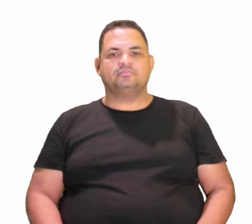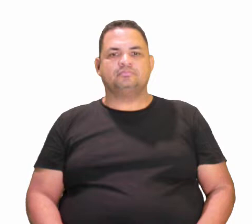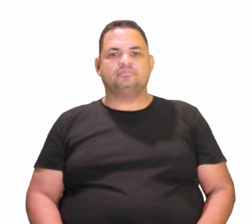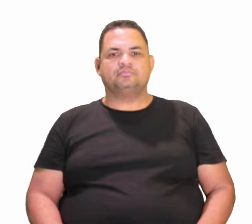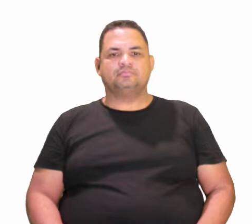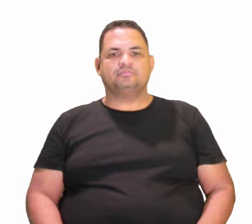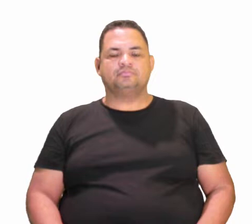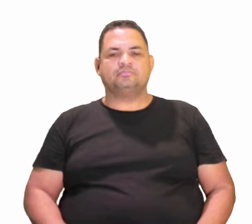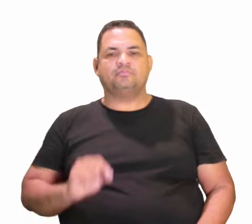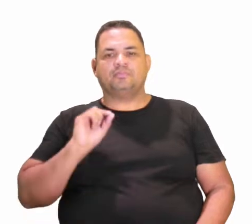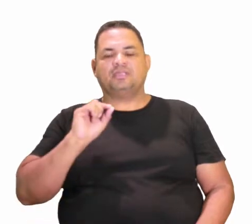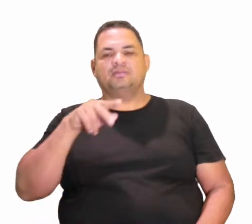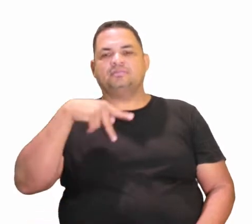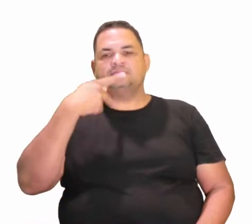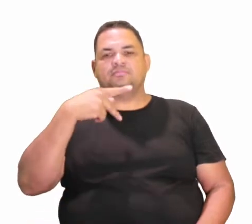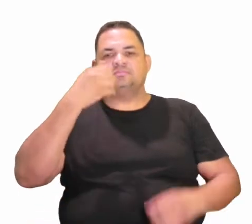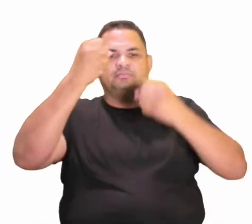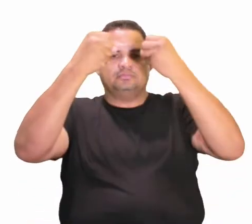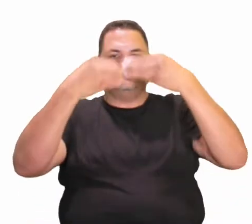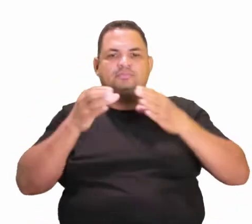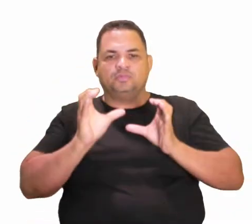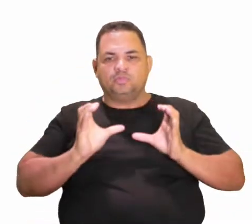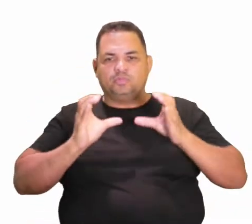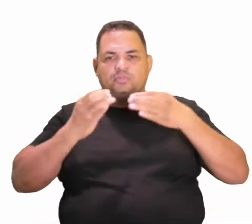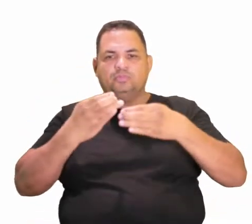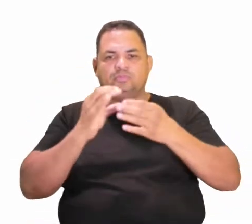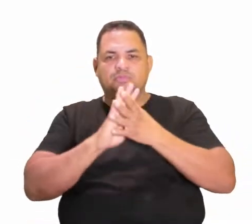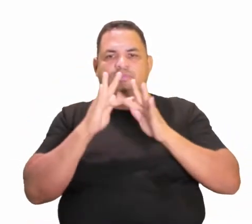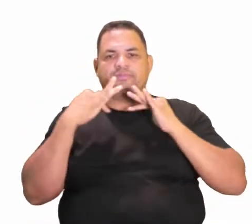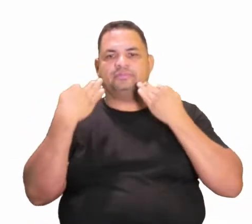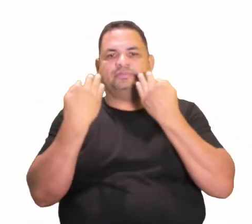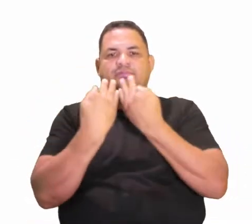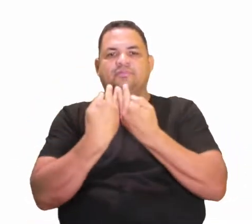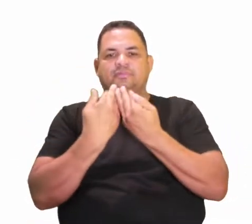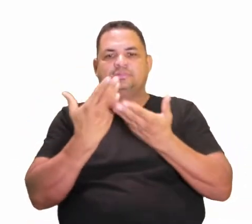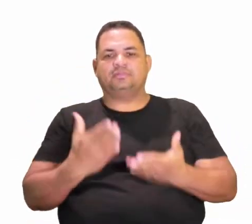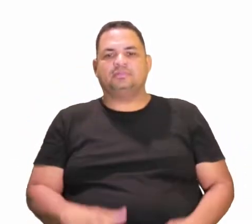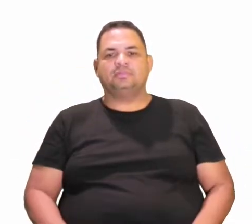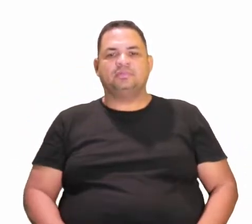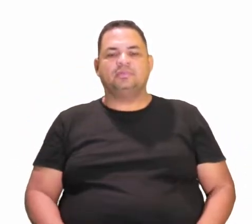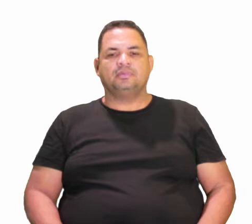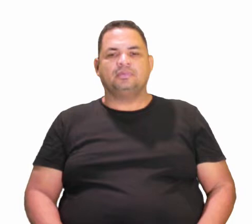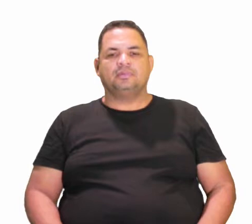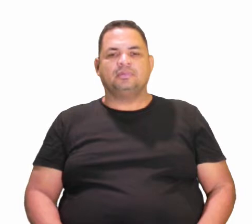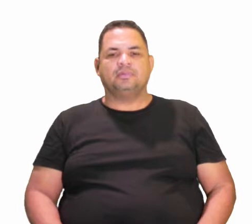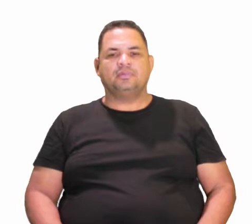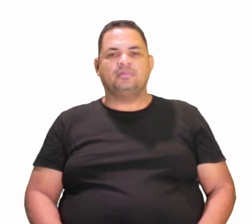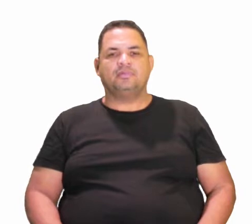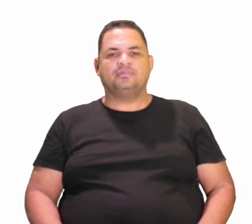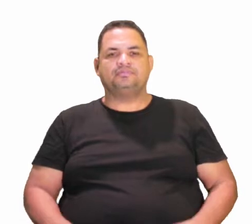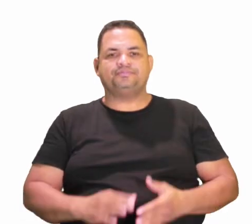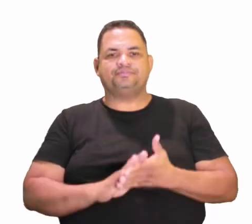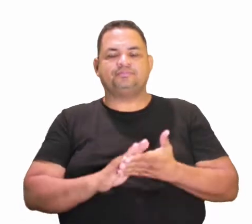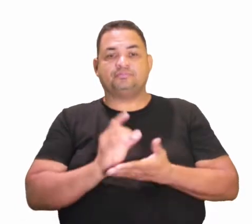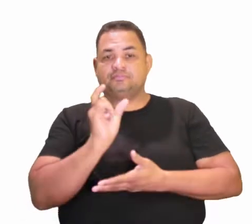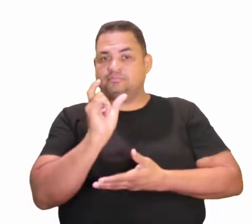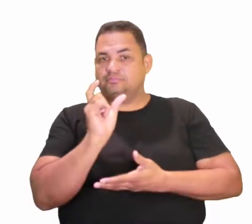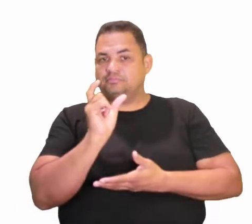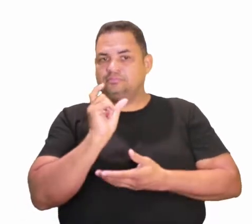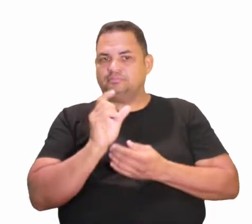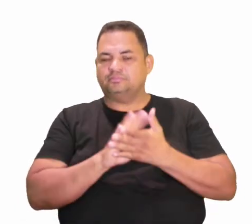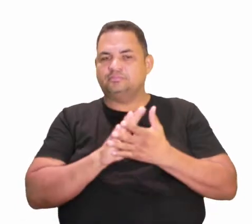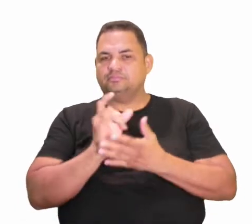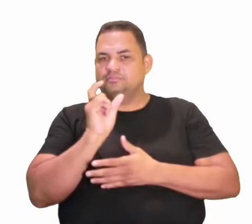My Family, onde você vai falar sobre membros da família. E o objeto de estudo também vai ser essa palavrinha